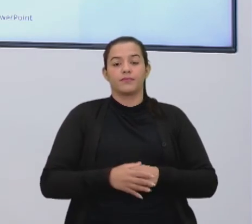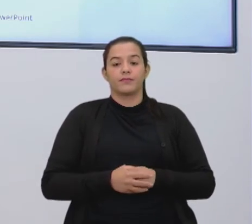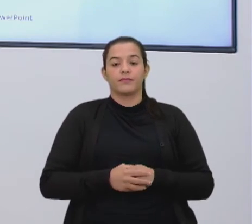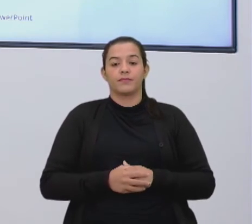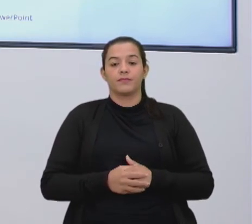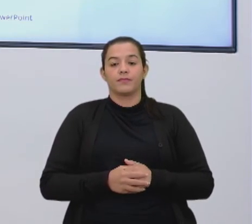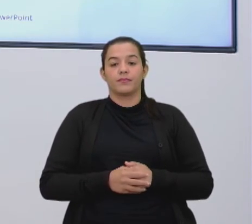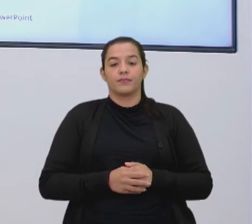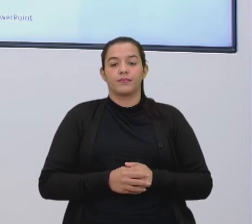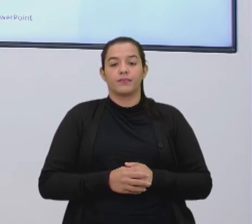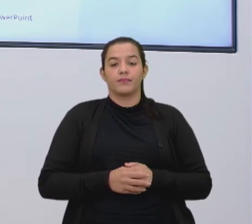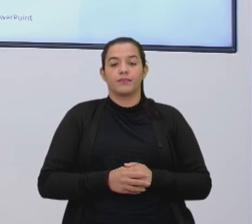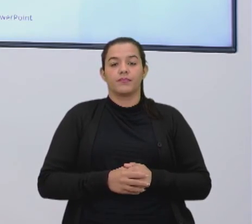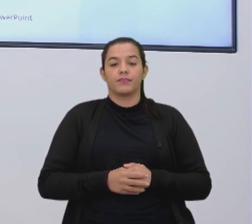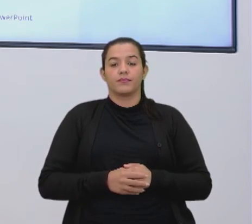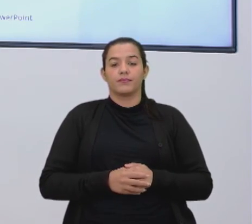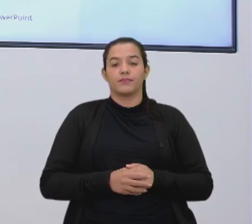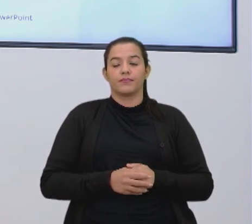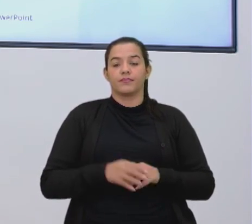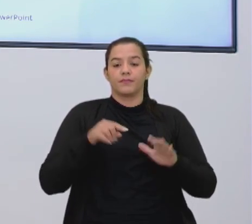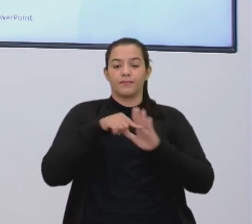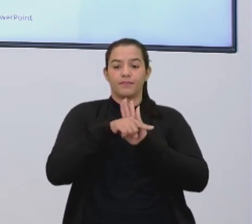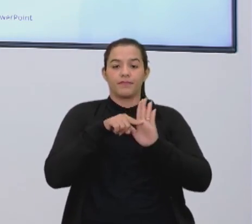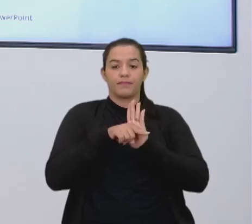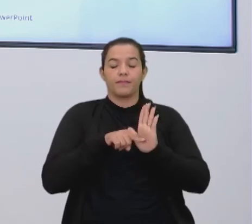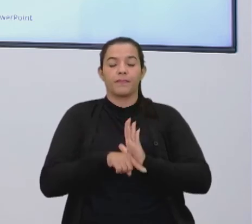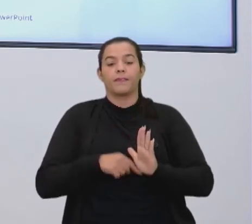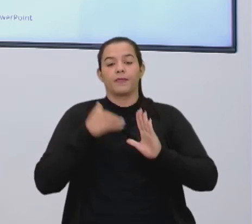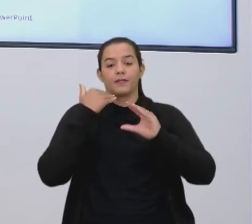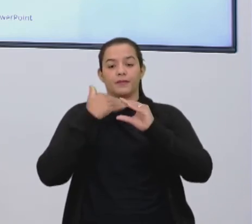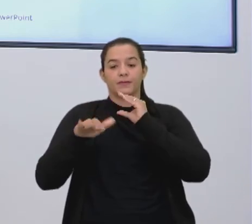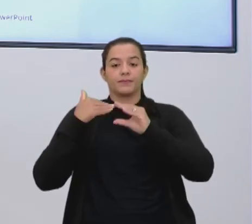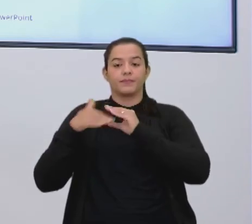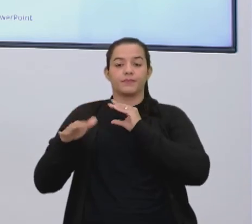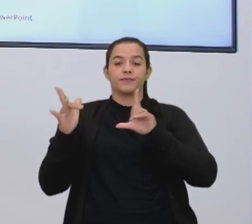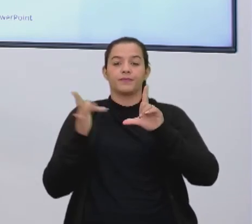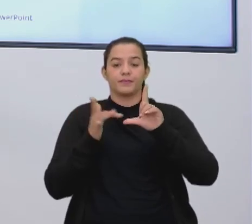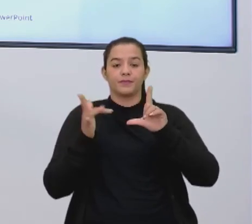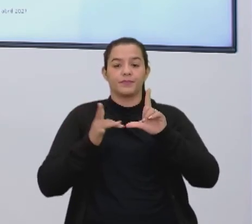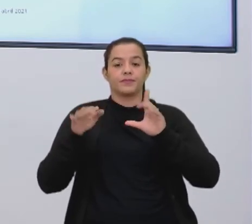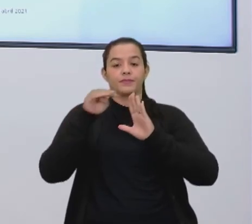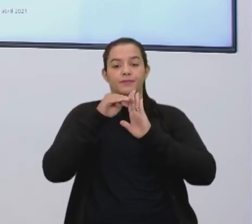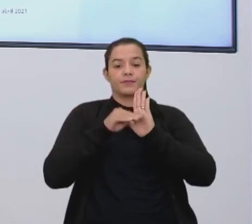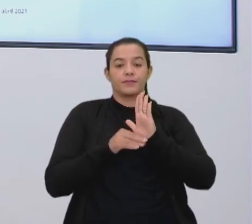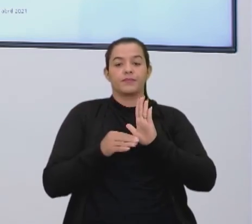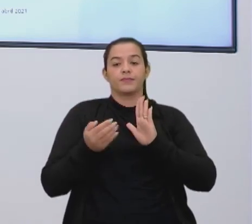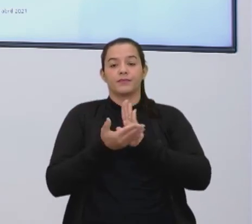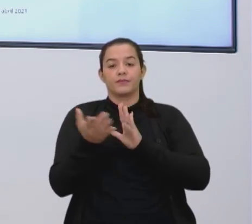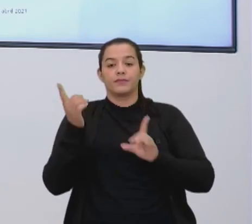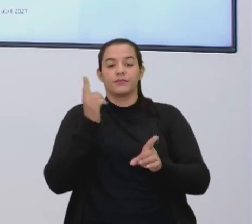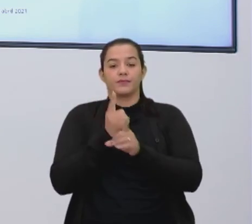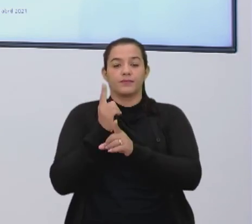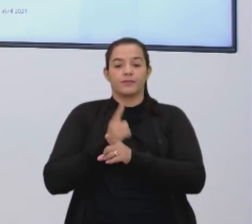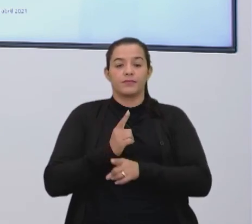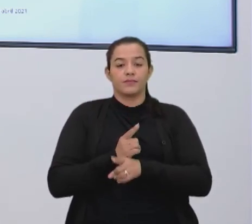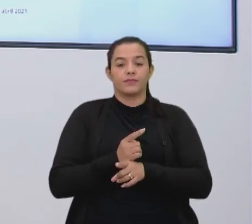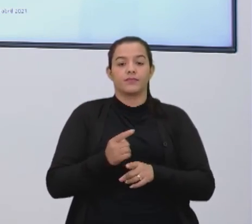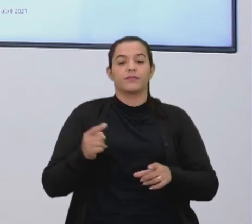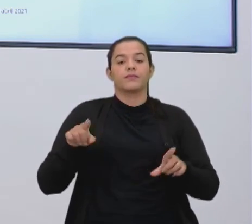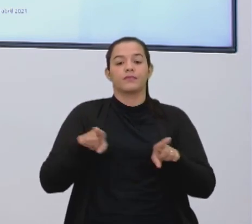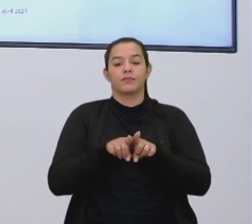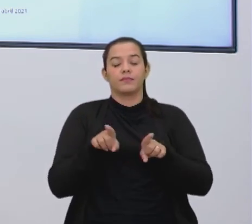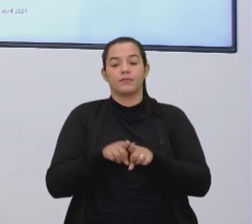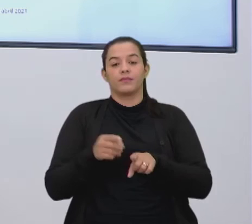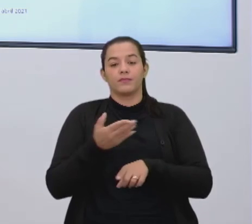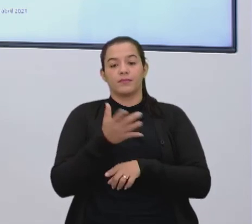isso aqui. Mas aqui tá a pesquisa, tal, mas eu mandei pra vocês também os links. Se vocês não acharem, como eu mostrei, tá aqui embaixo o